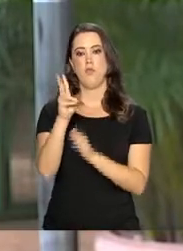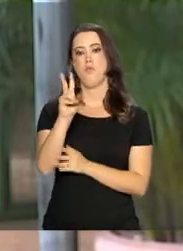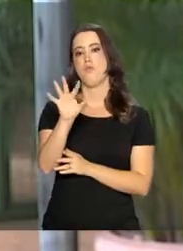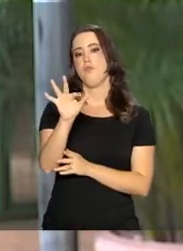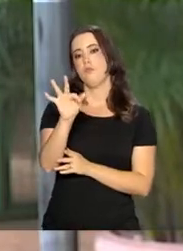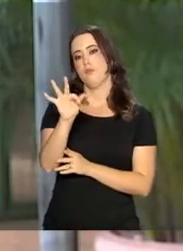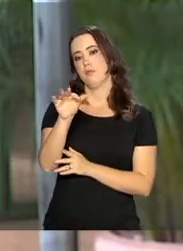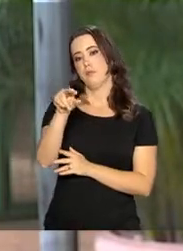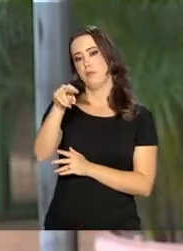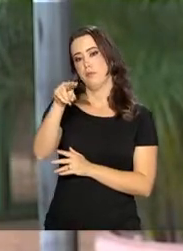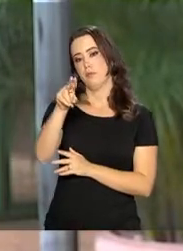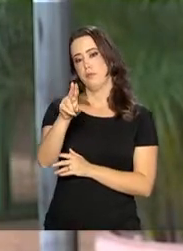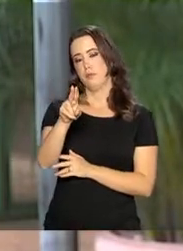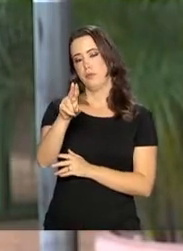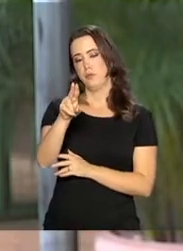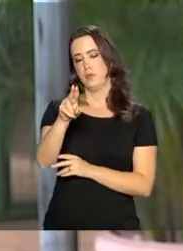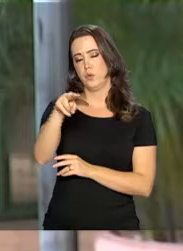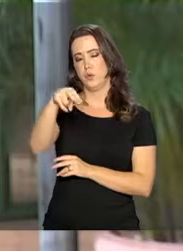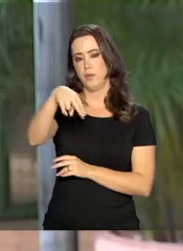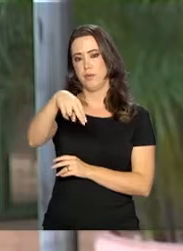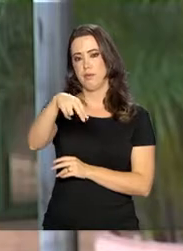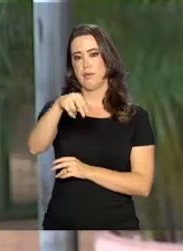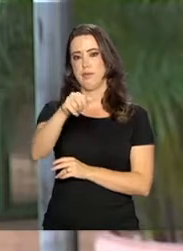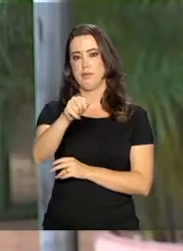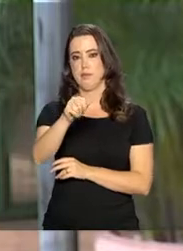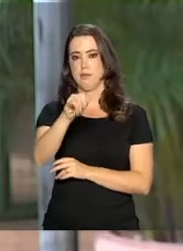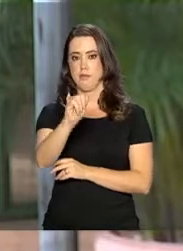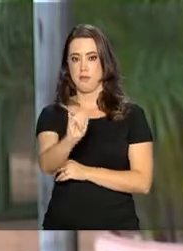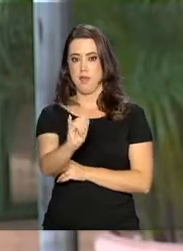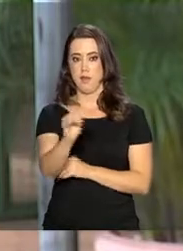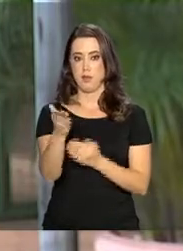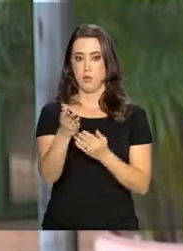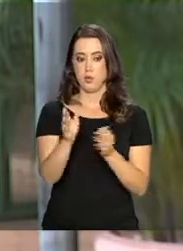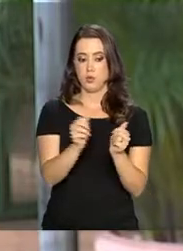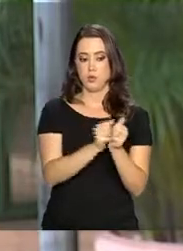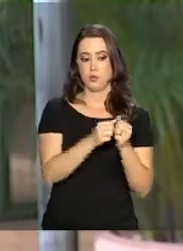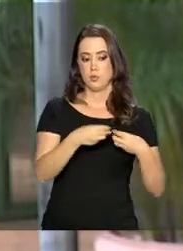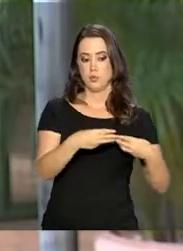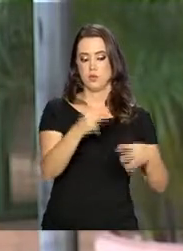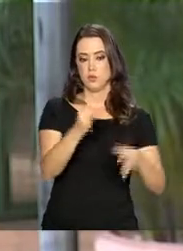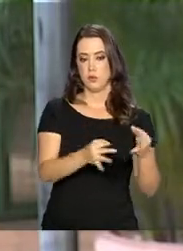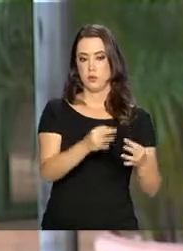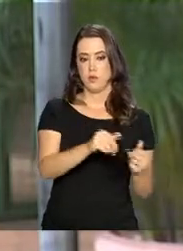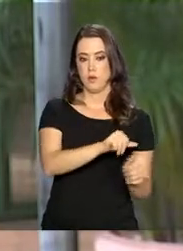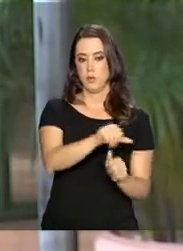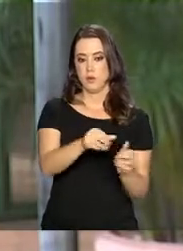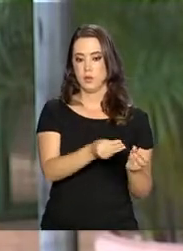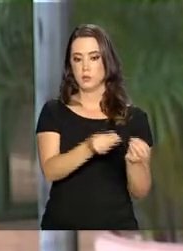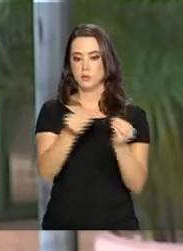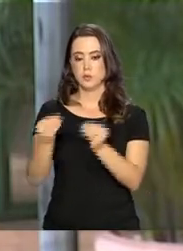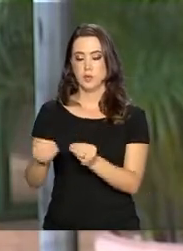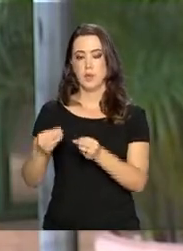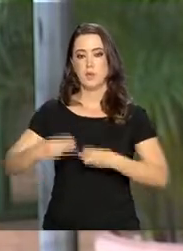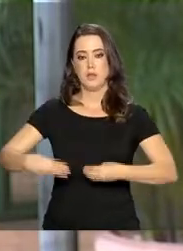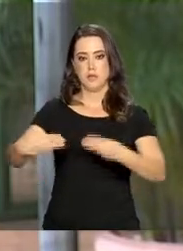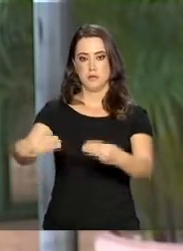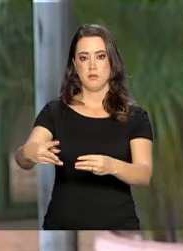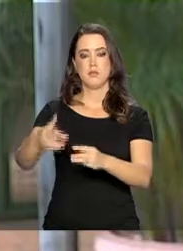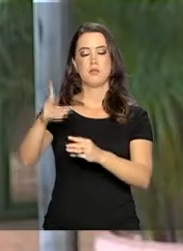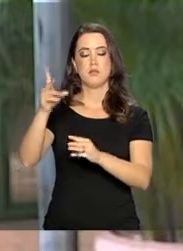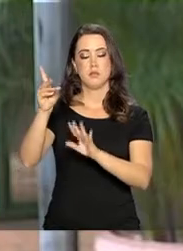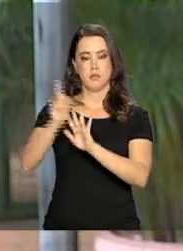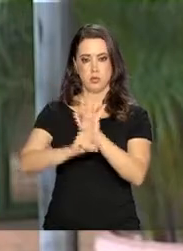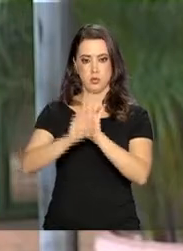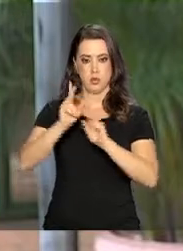que atualmente é ligada ao Ministério da Justiça, vai então estar ligada a esse ministério comandado